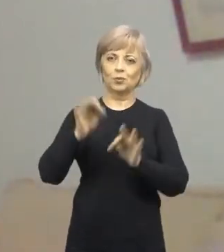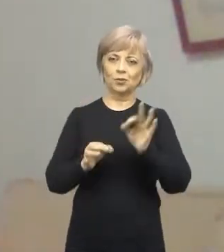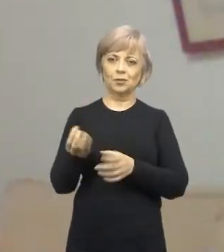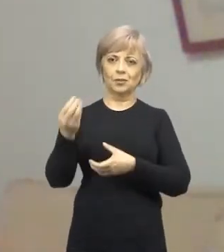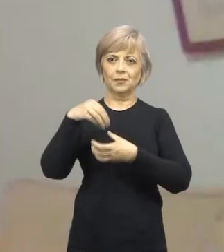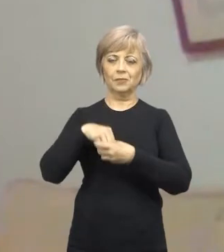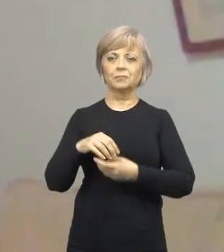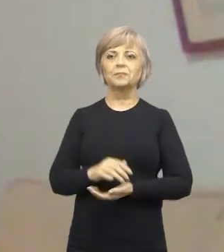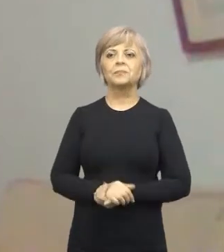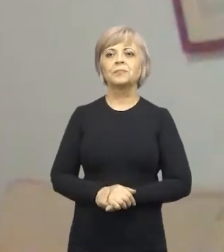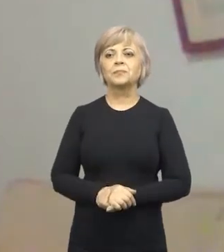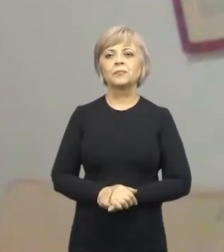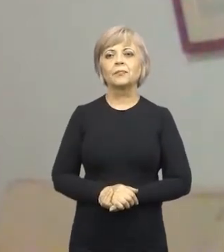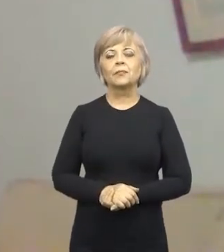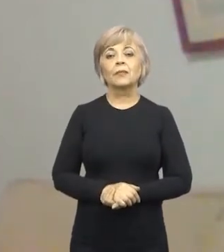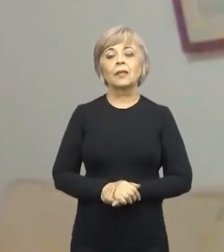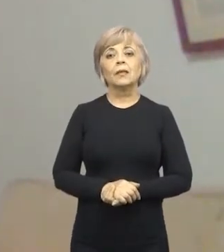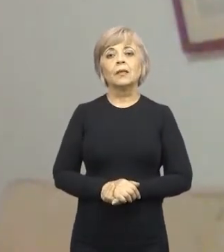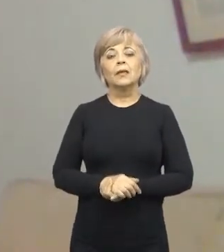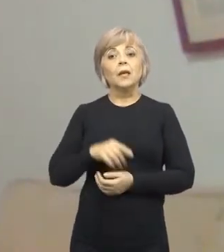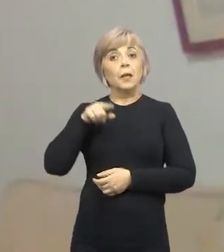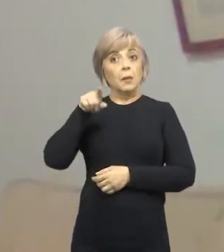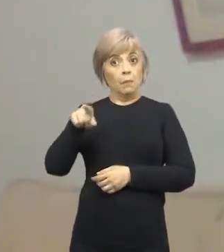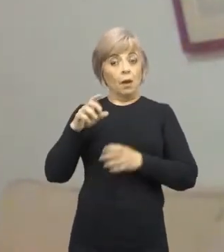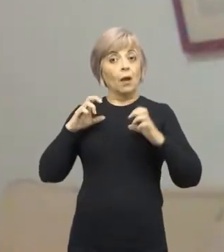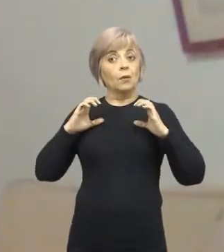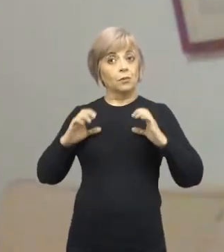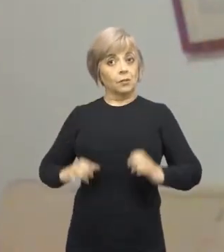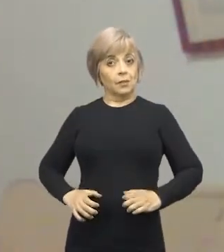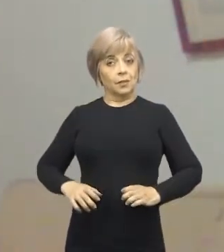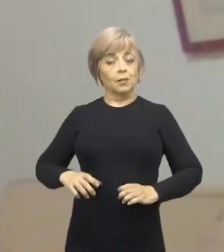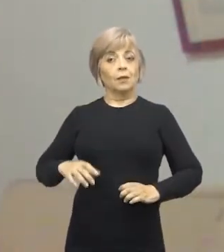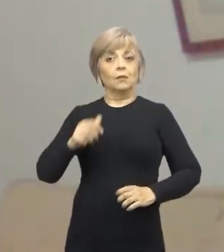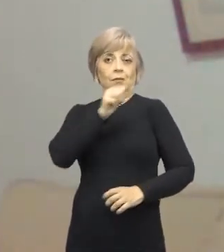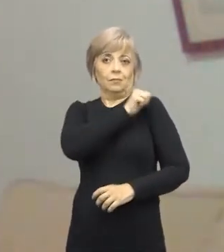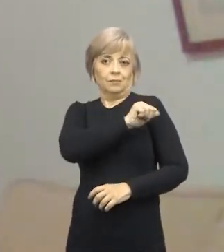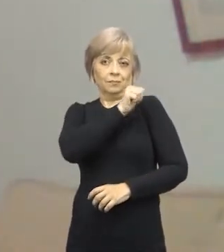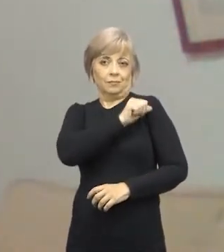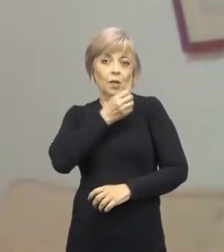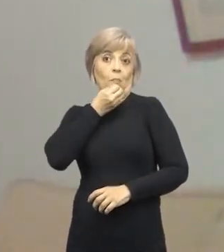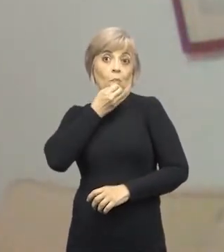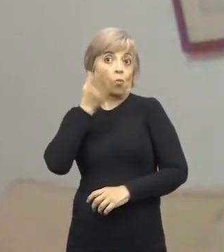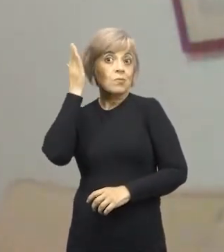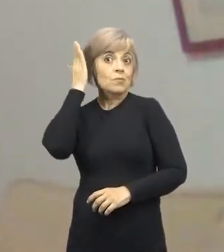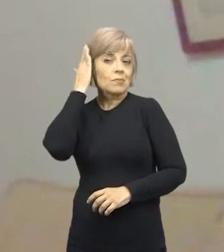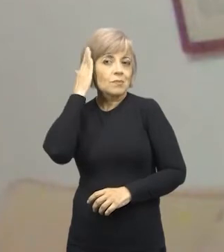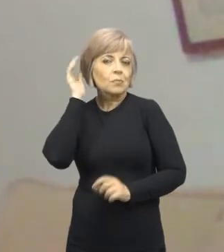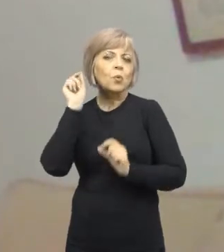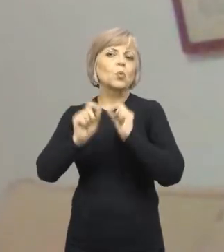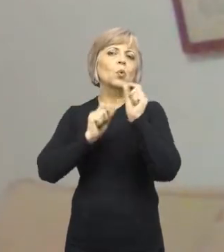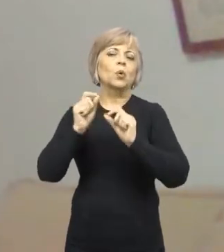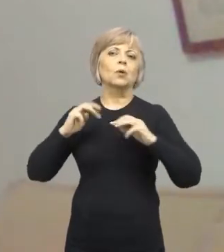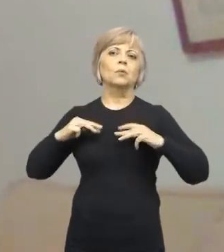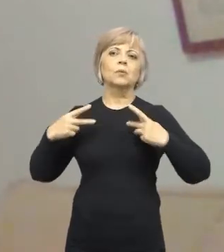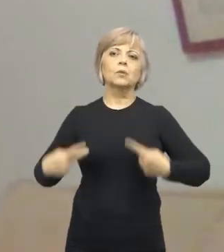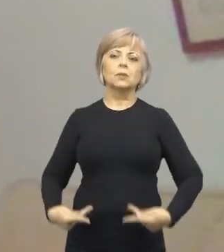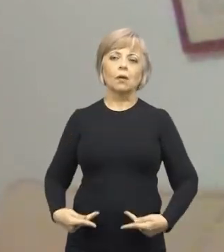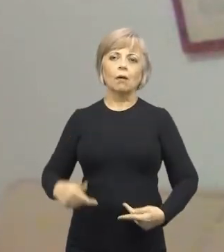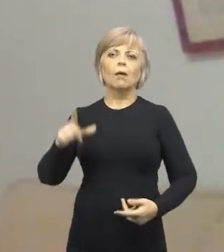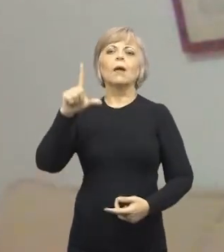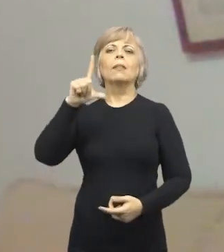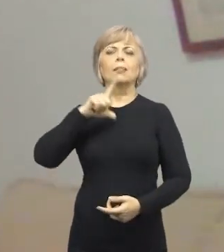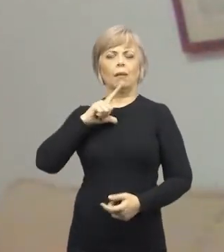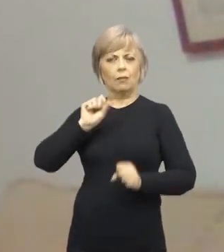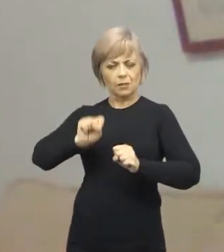modo geral. E para os cidadãos fluminenses, é bom saber que o Ministério Público tem